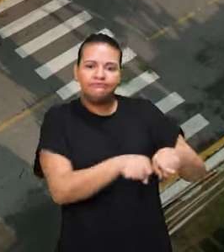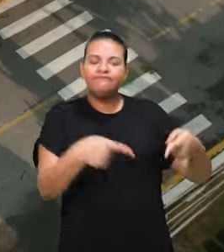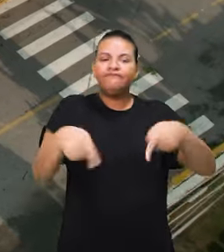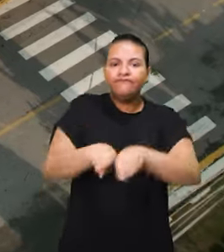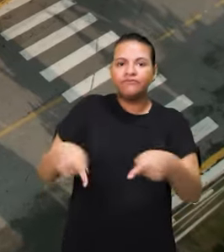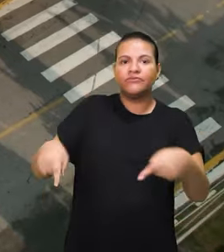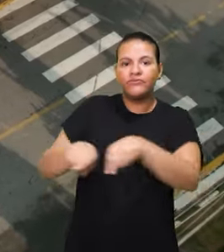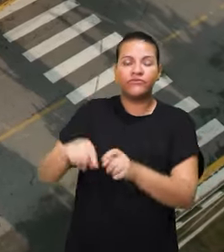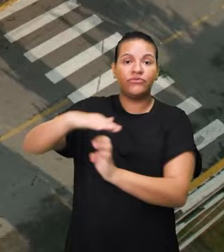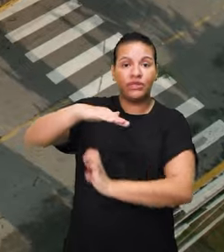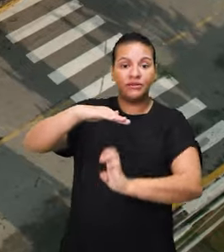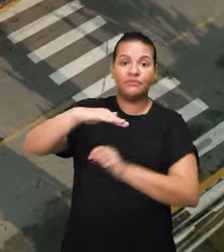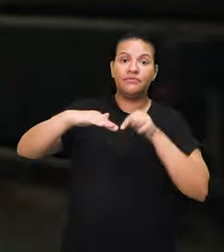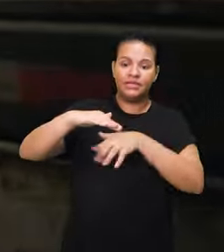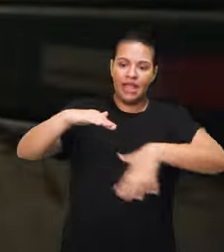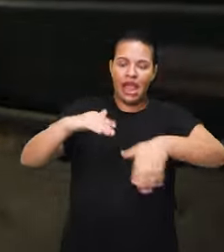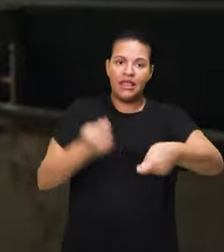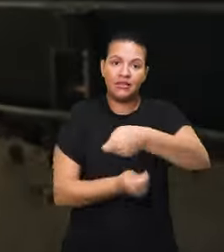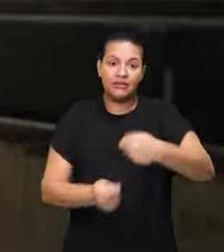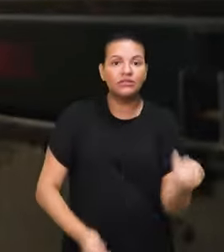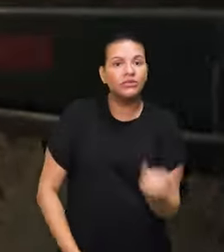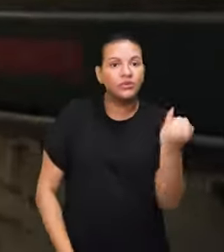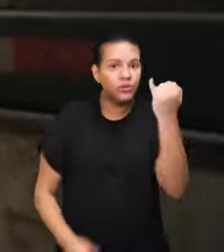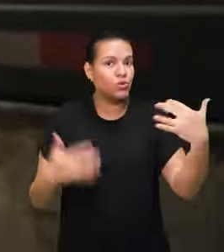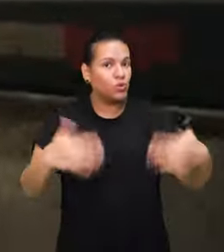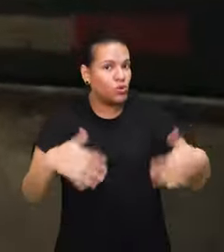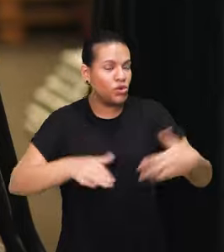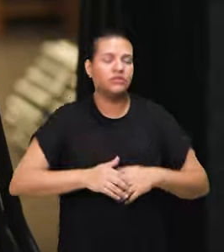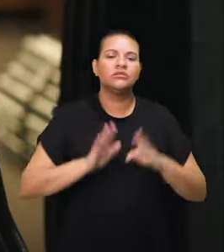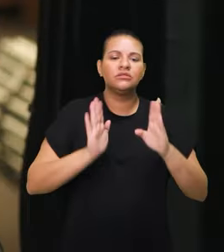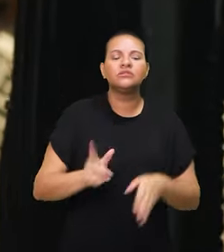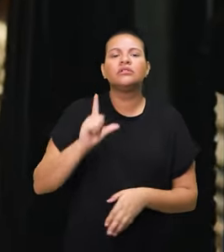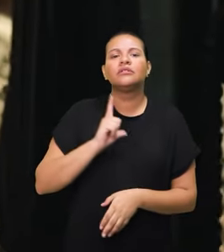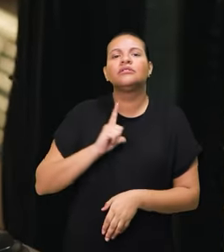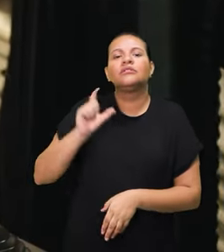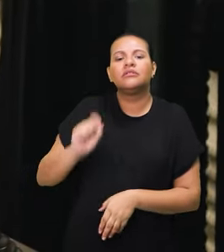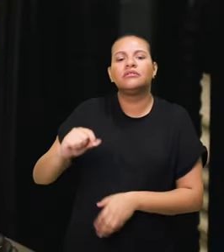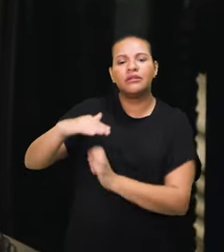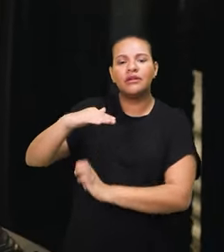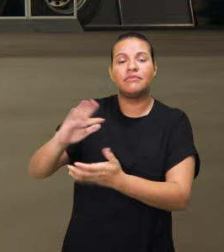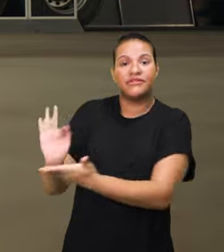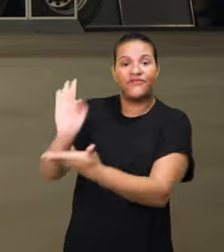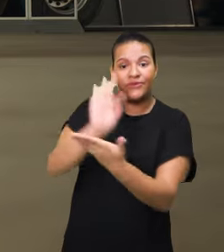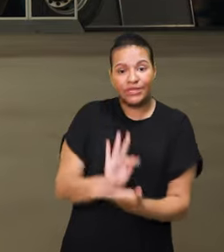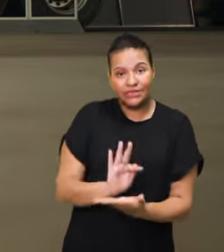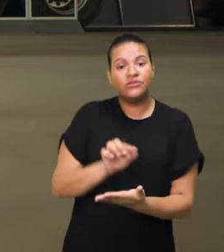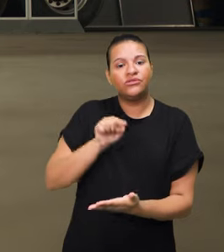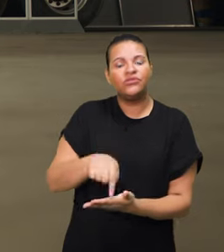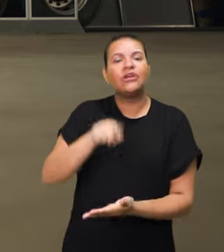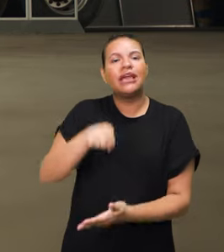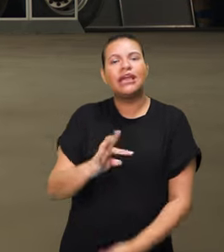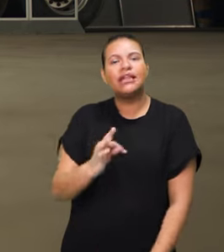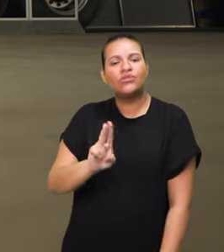com empresas importantes no mercado entre elas a gente teve um fornecedor de tubos que desenvolver um tubo